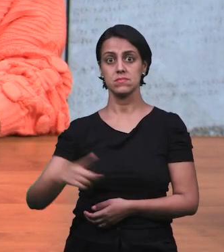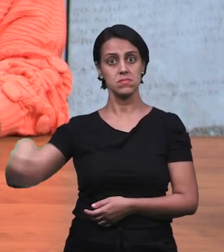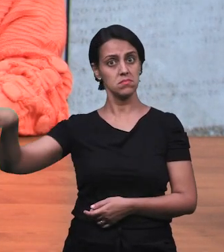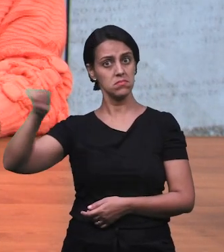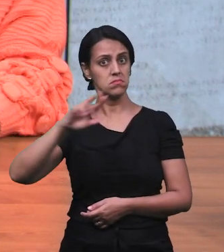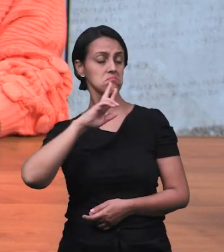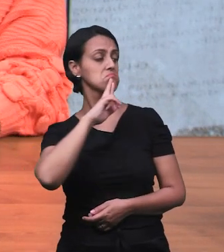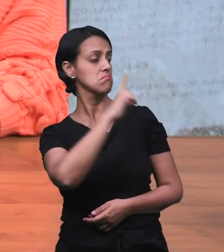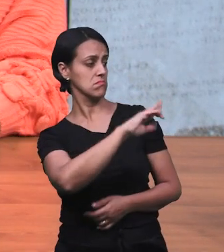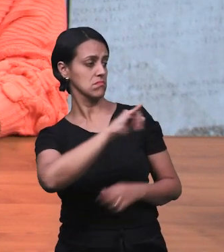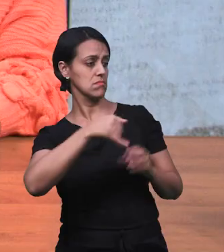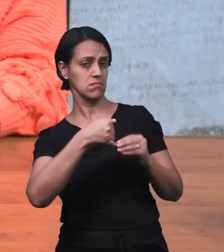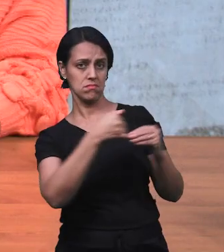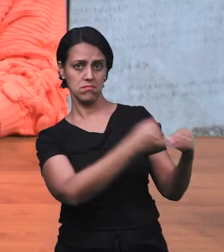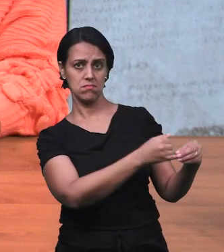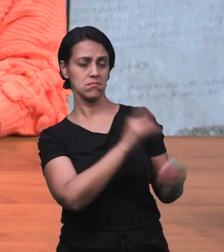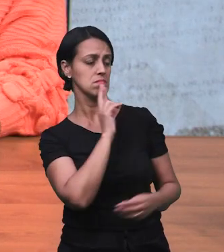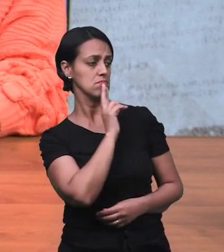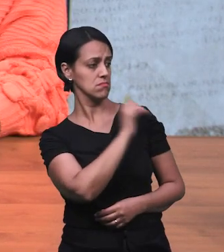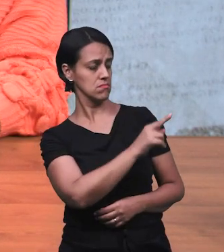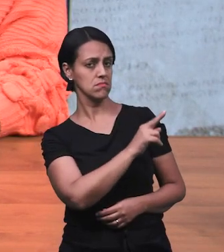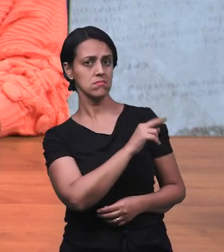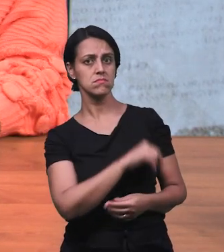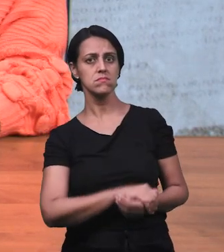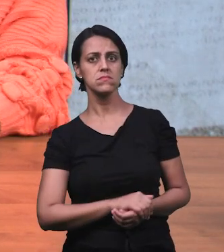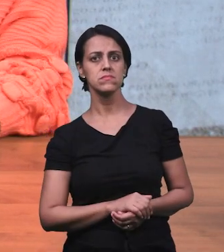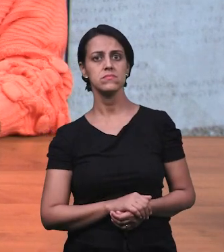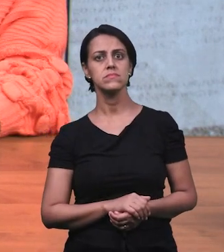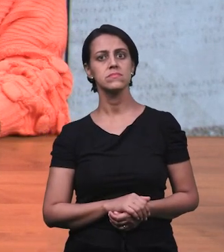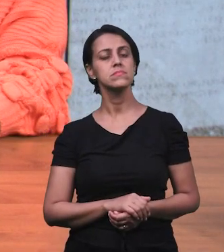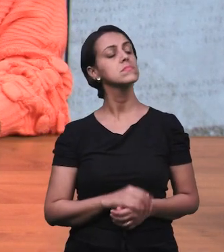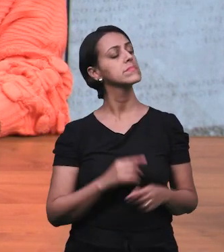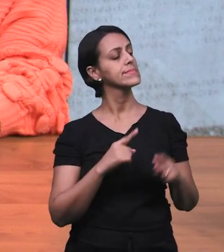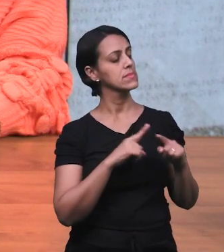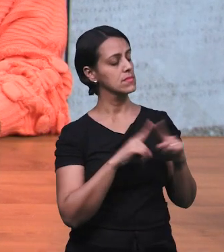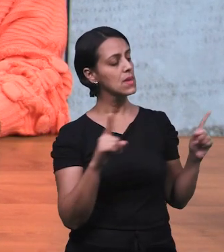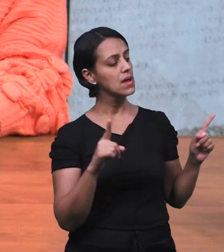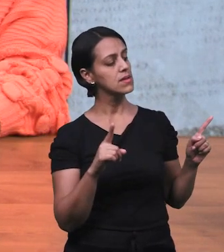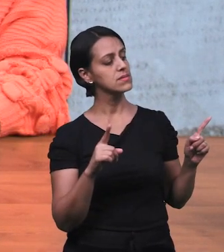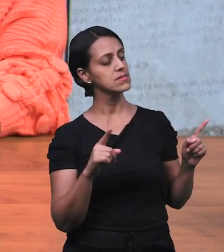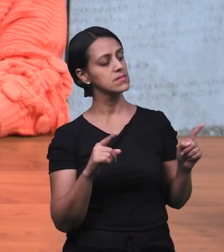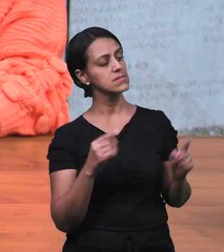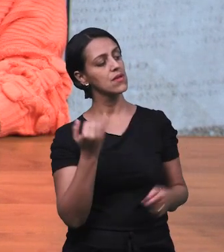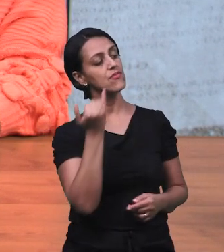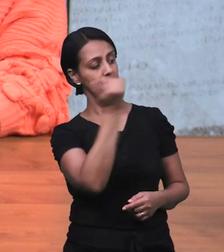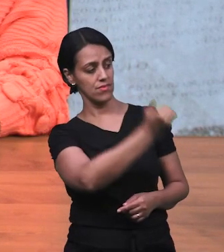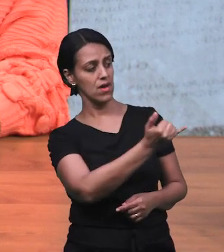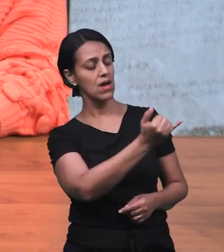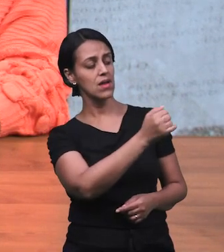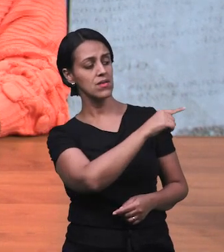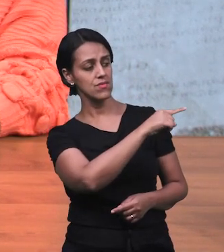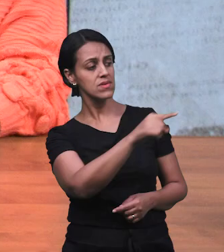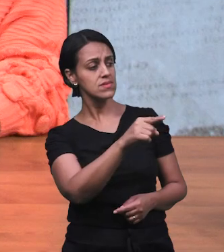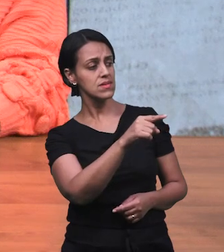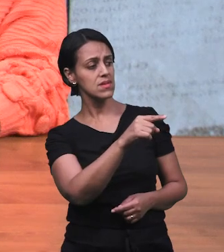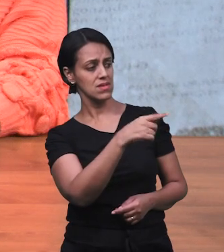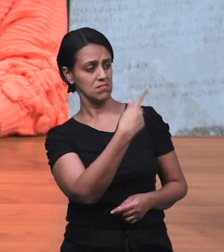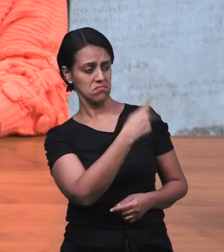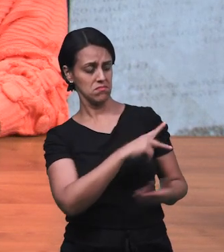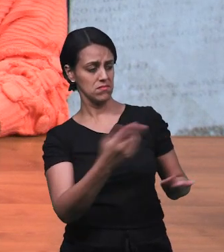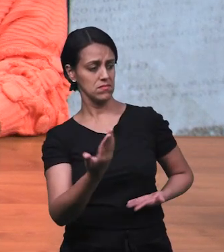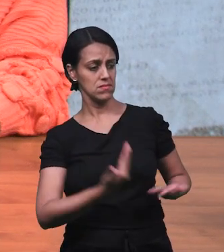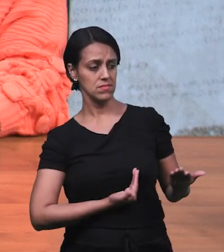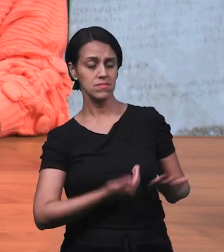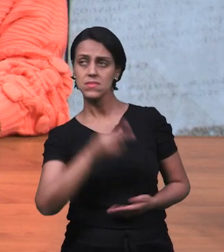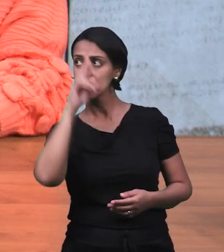disseram: porquanto com certeza foi anunciado aos teus servos que o Senhor